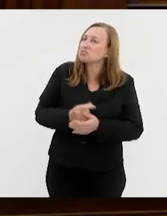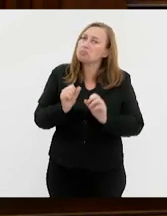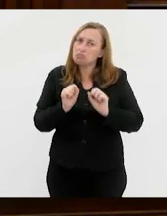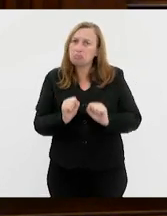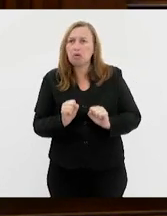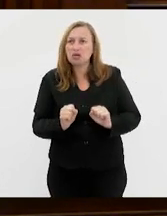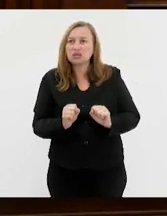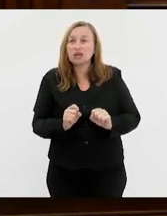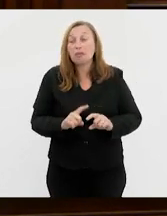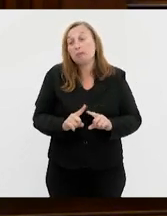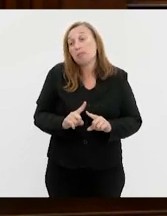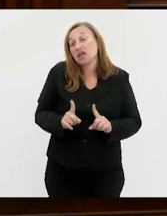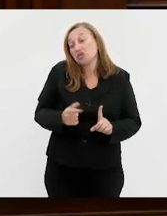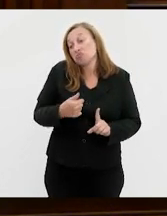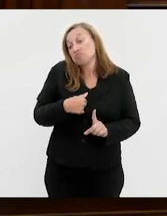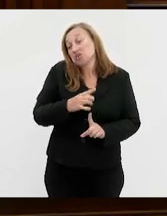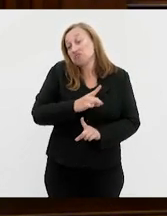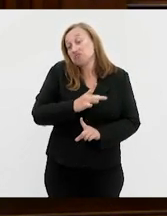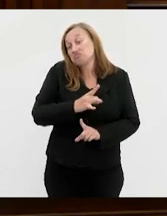eu tinha medo.